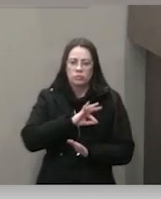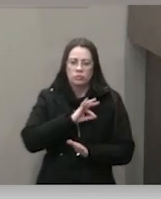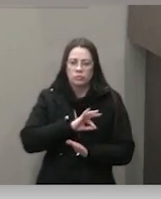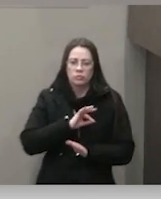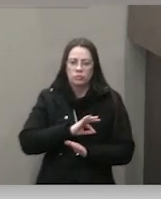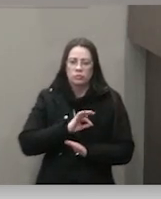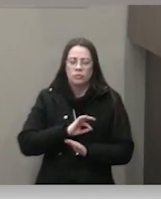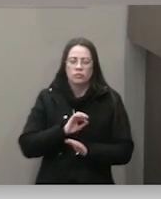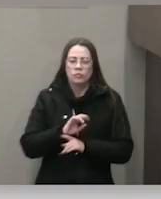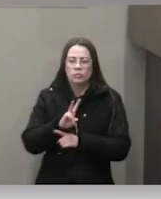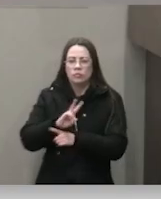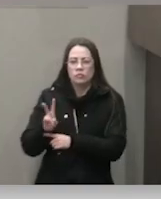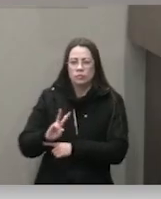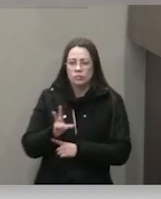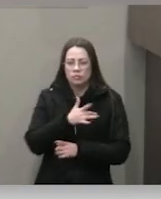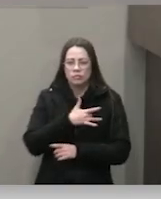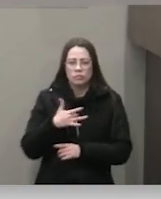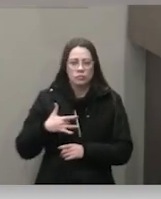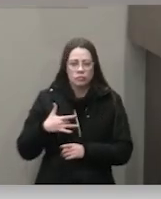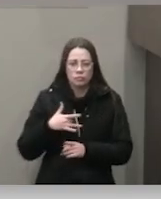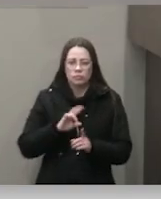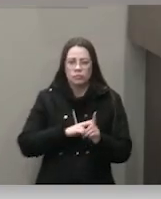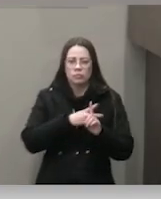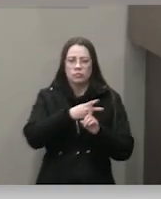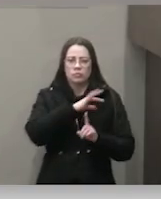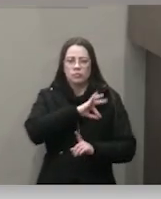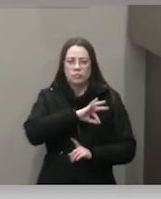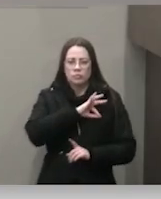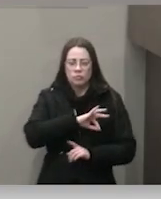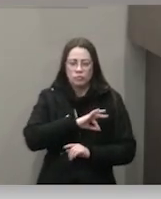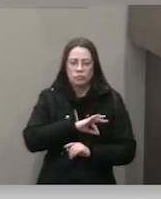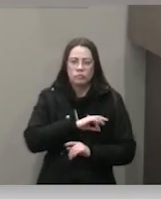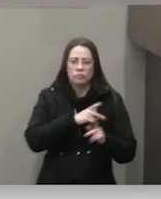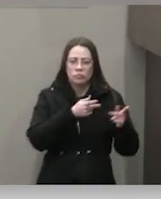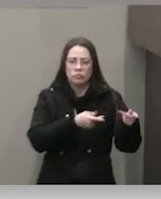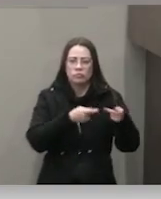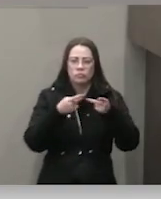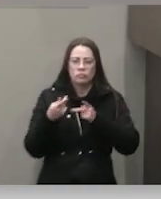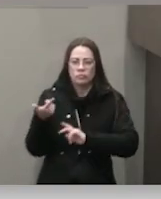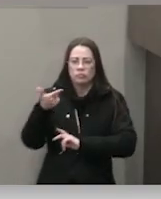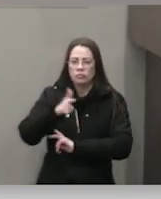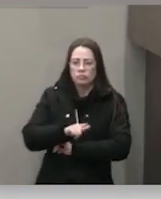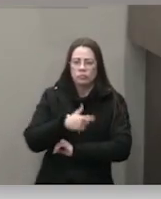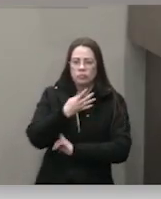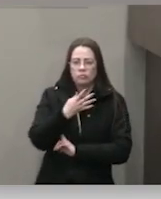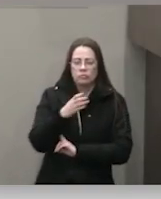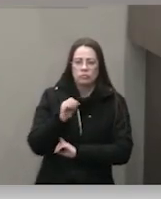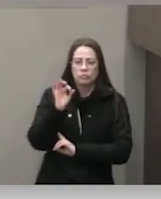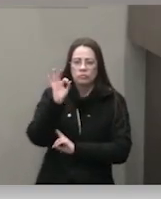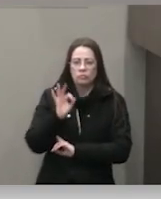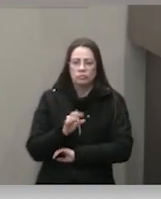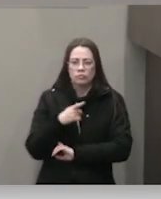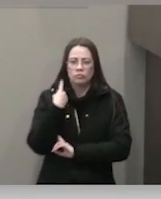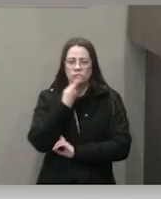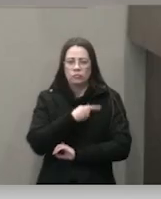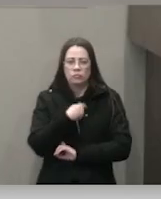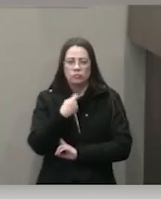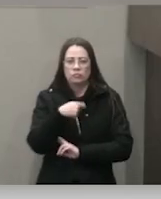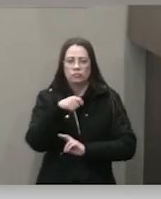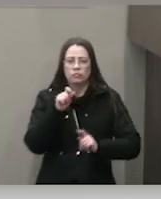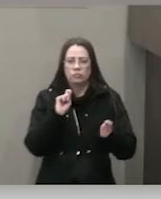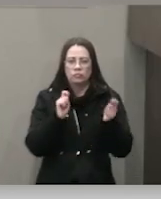de saúde, a insalubridade, quando se revisita esses famosos 40%, nós temos que